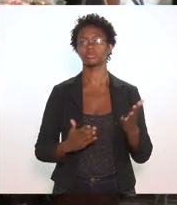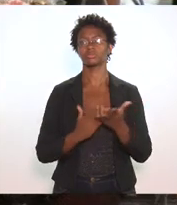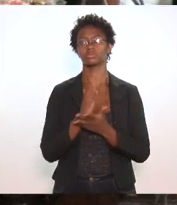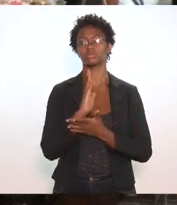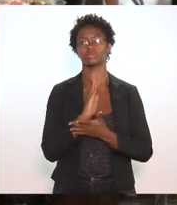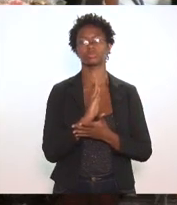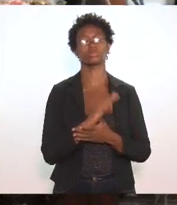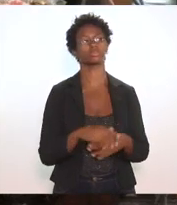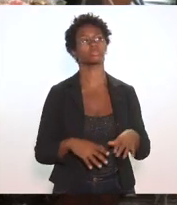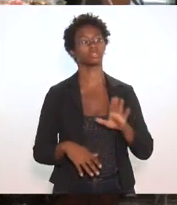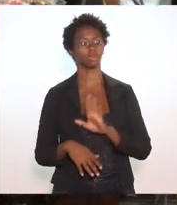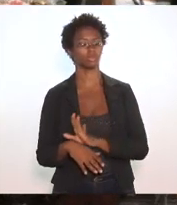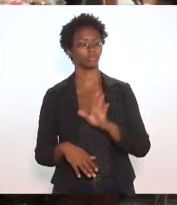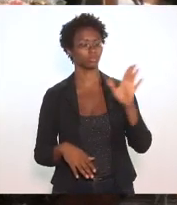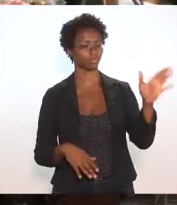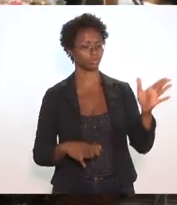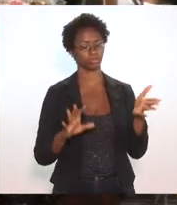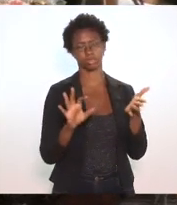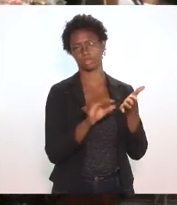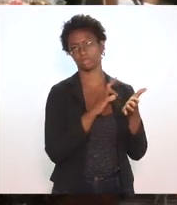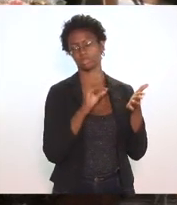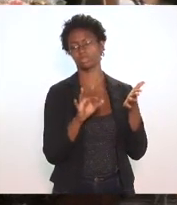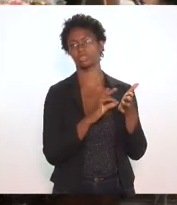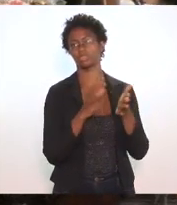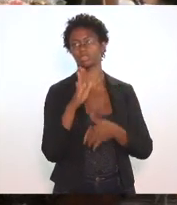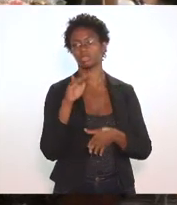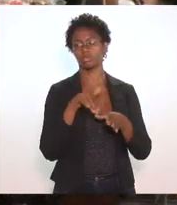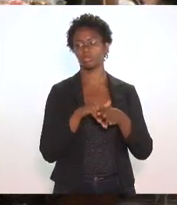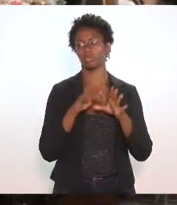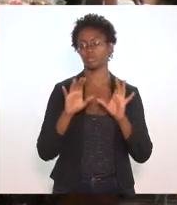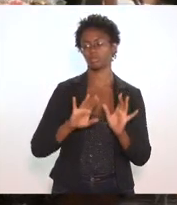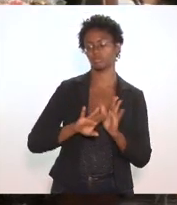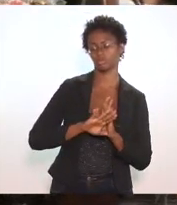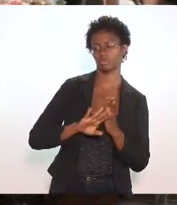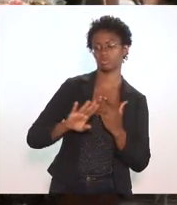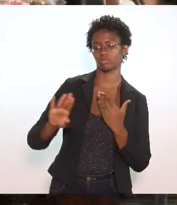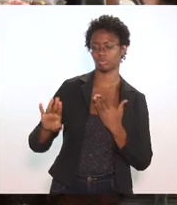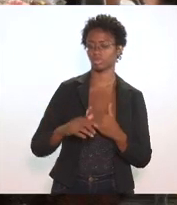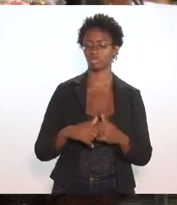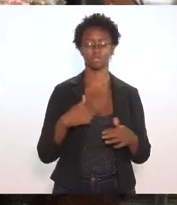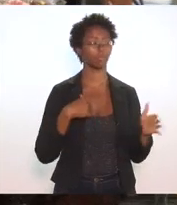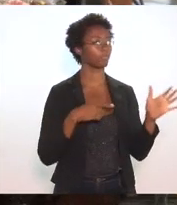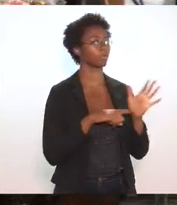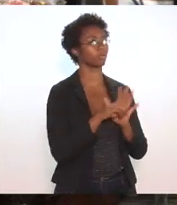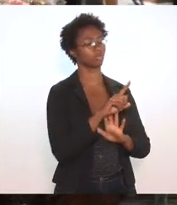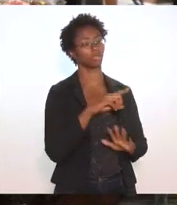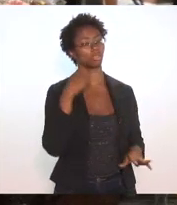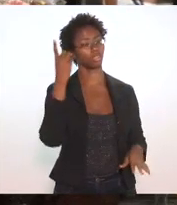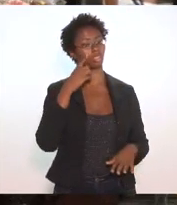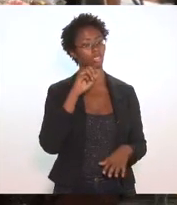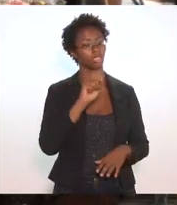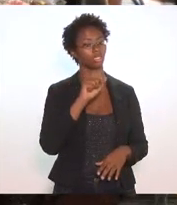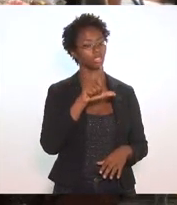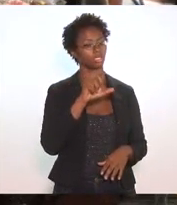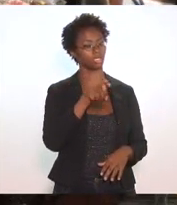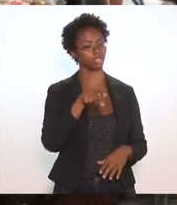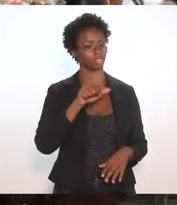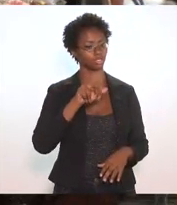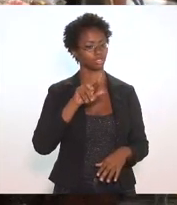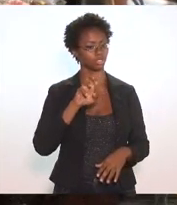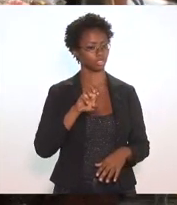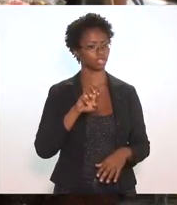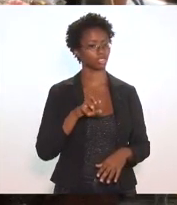vai a promulgação com voto pela abstenção. Quero perguntar ao deputado Alexandre se nesse caso